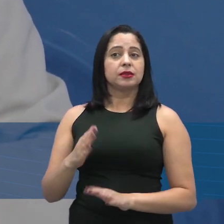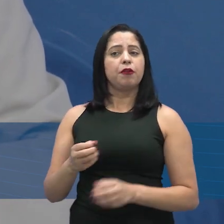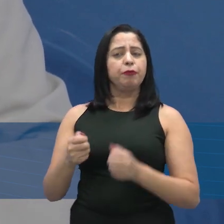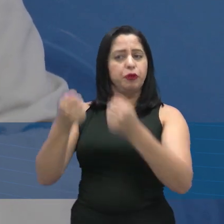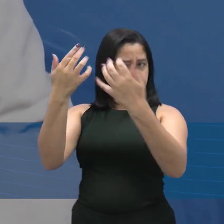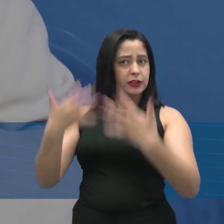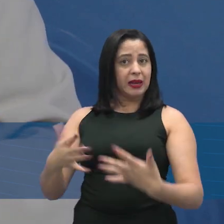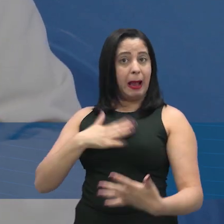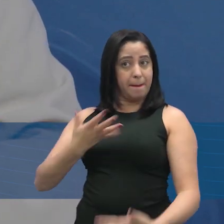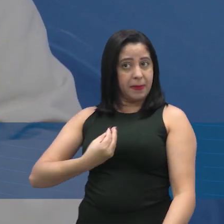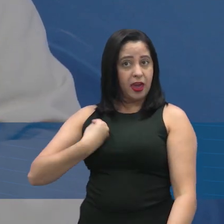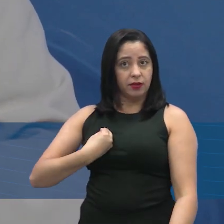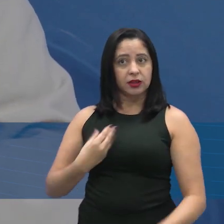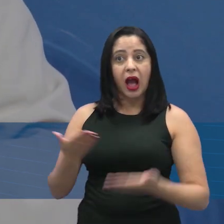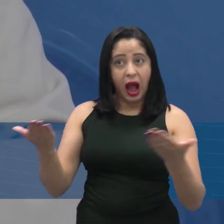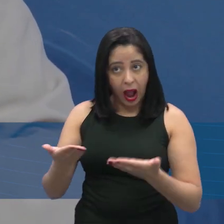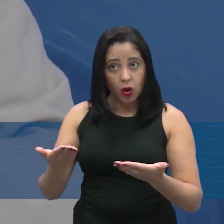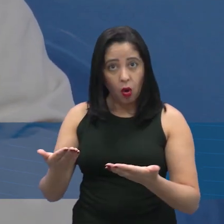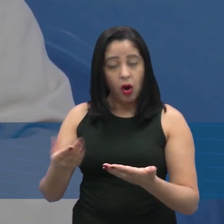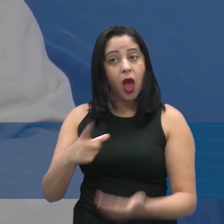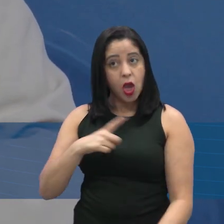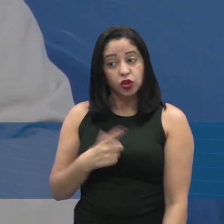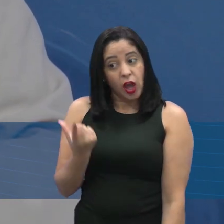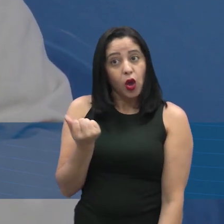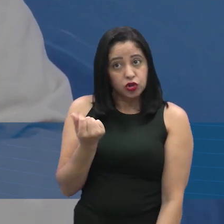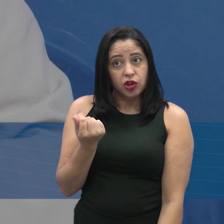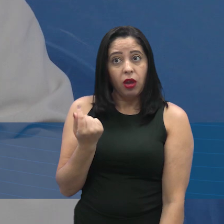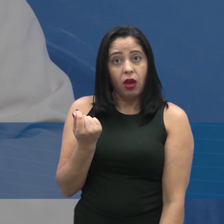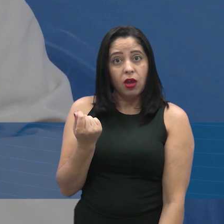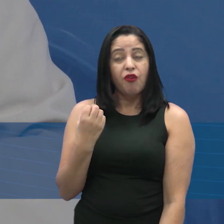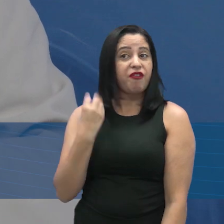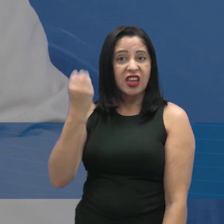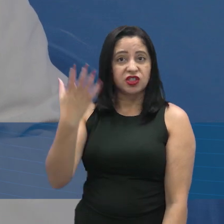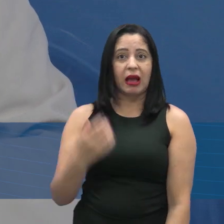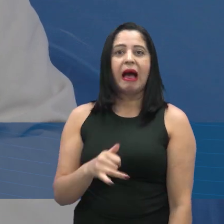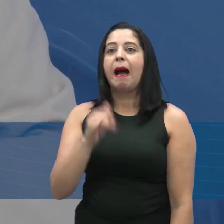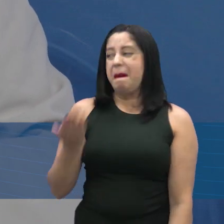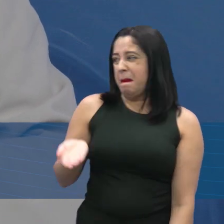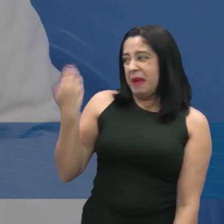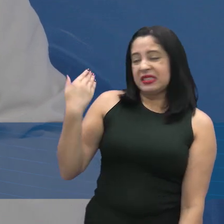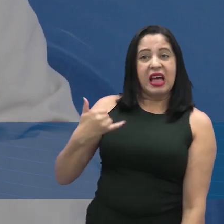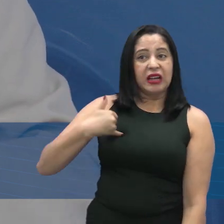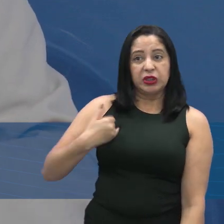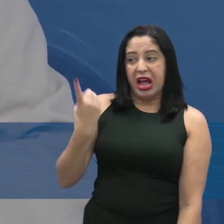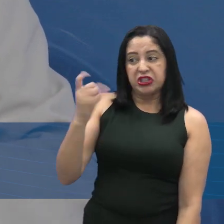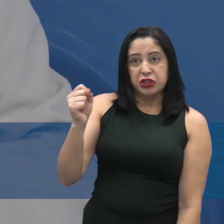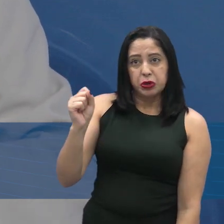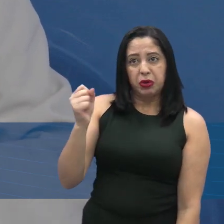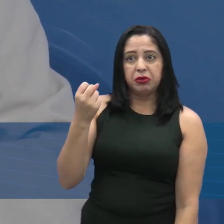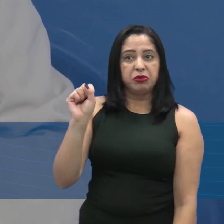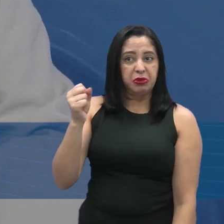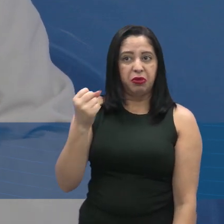situação. Agora que eu tenho realmente recursos e meios para viajar. Quando eu tinha, de repente, 18 a 23